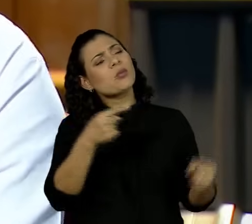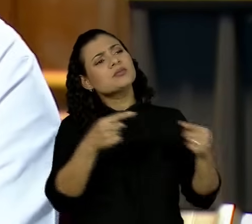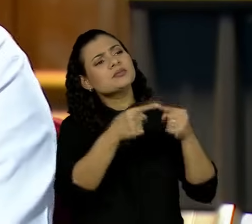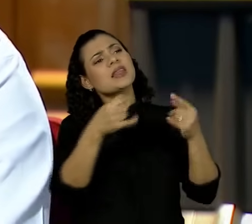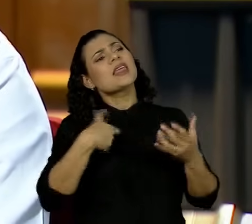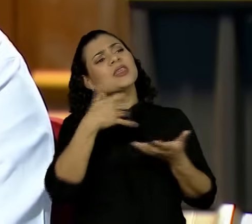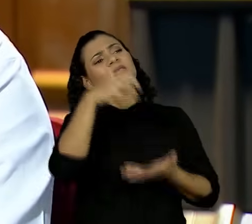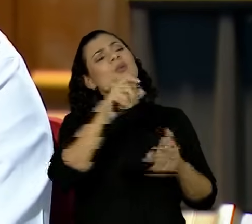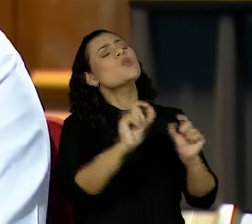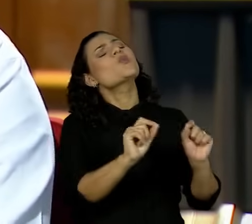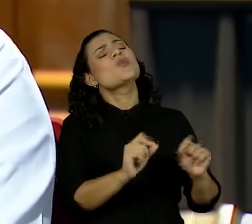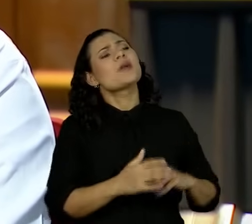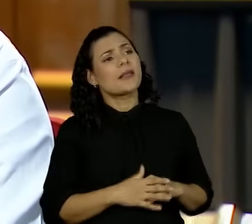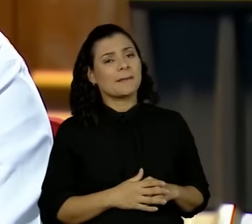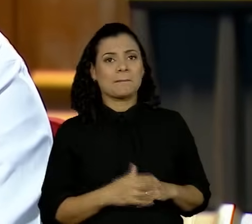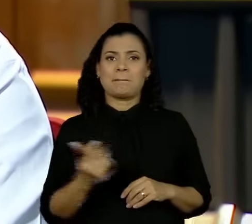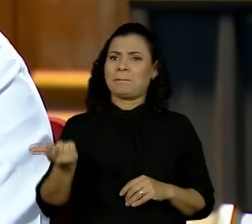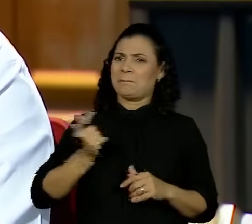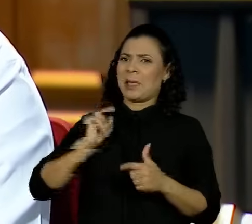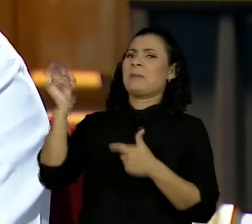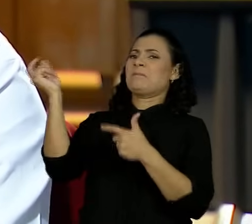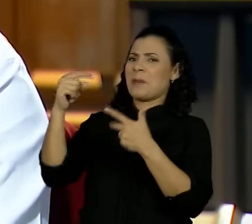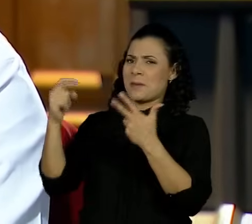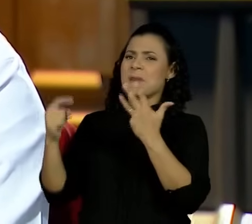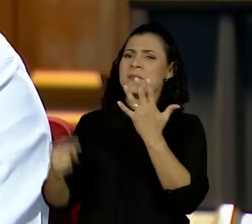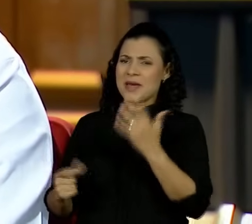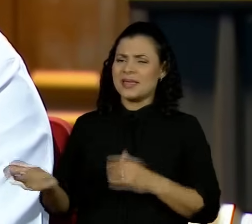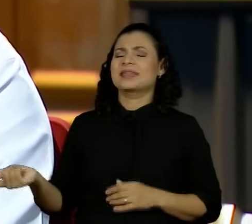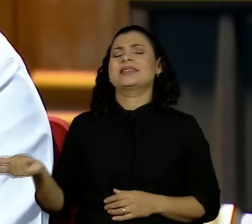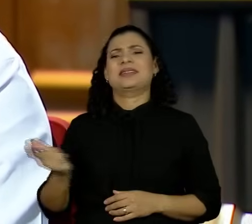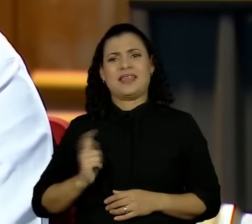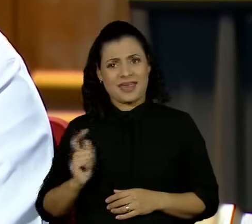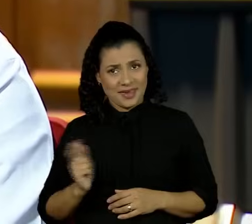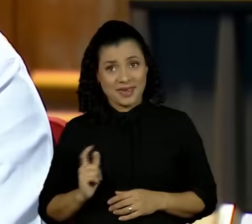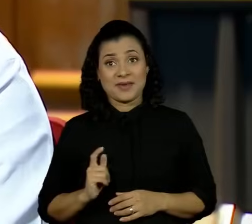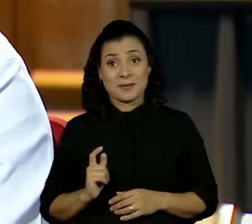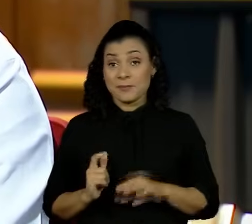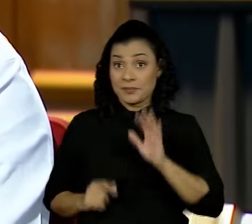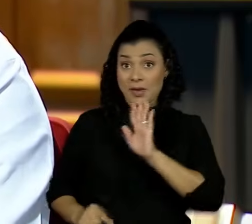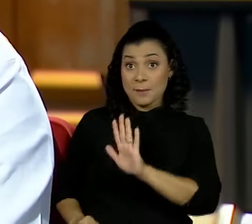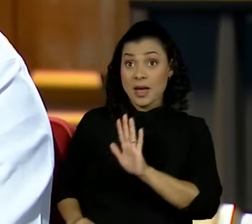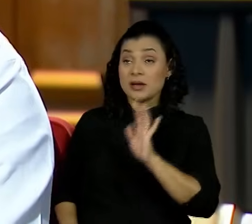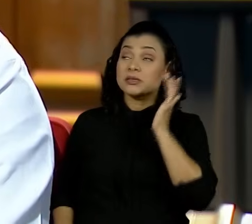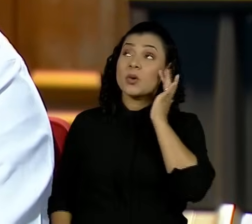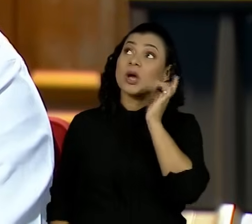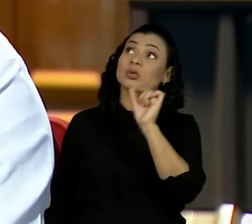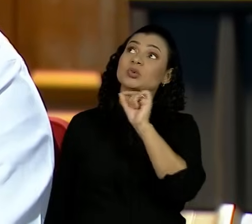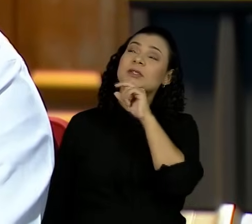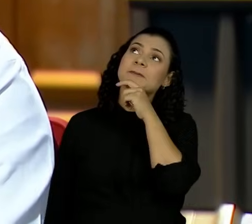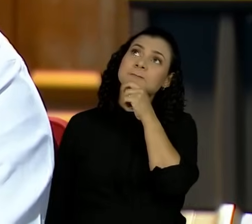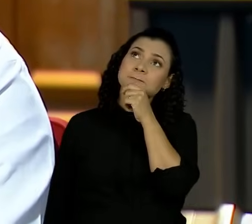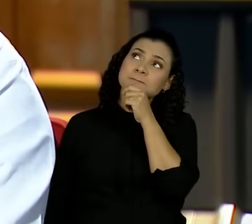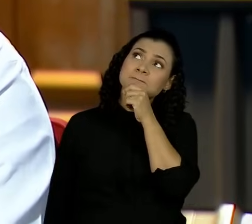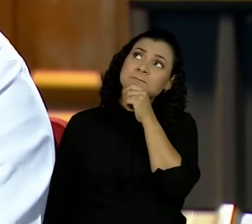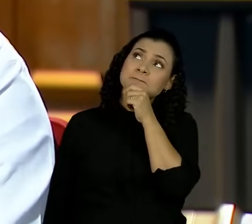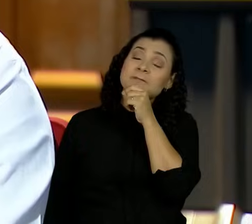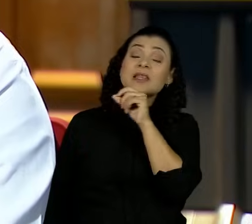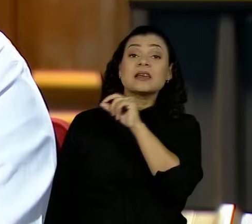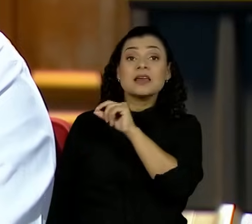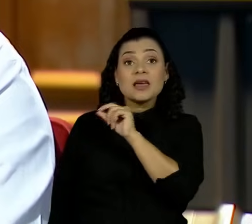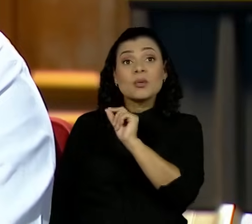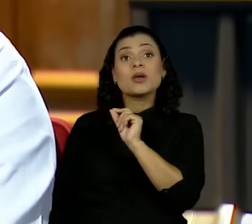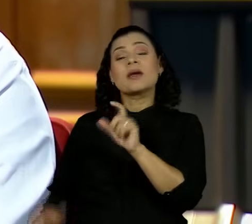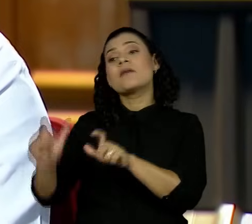Olha, tantas coisas, né? Mas eu acho que é você estar cercado